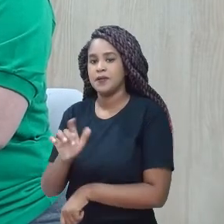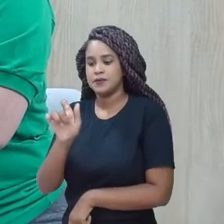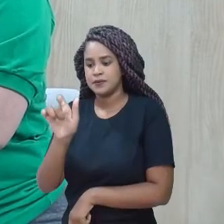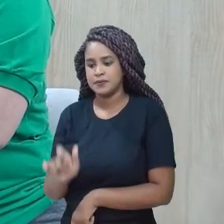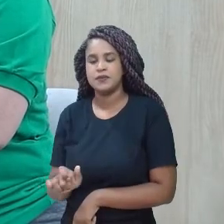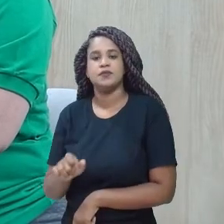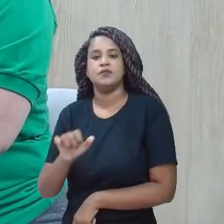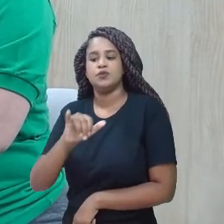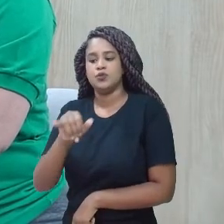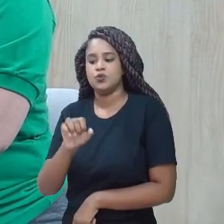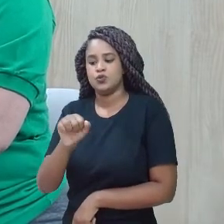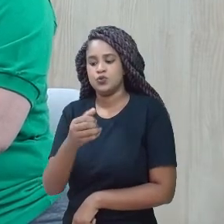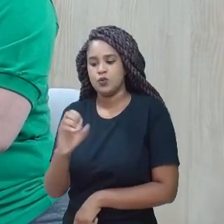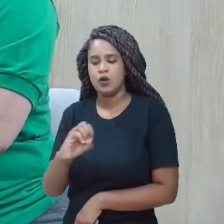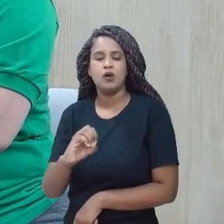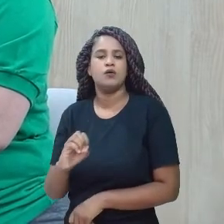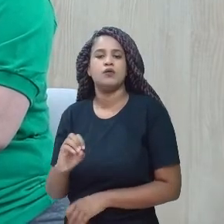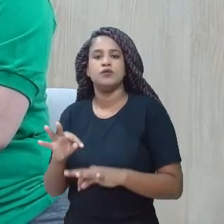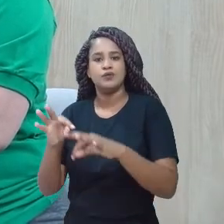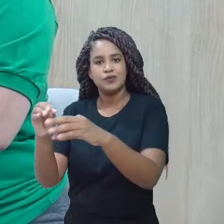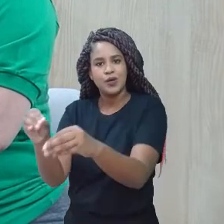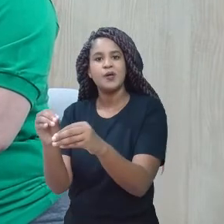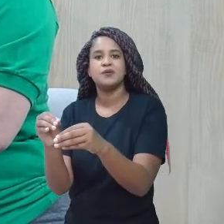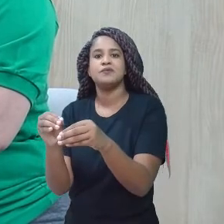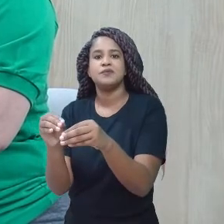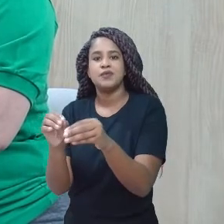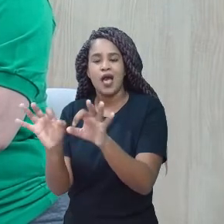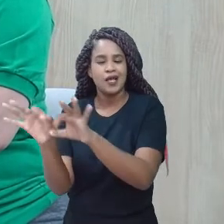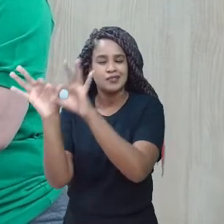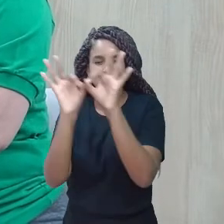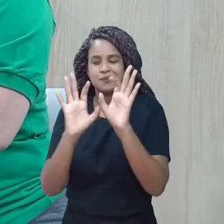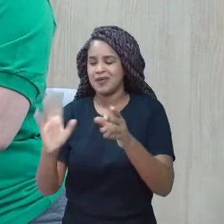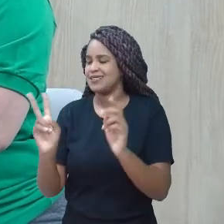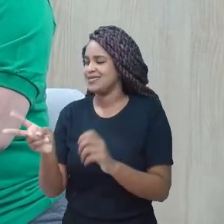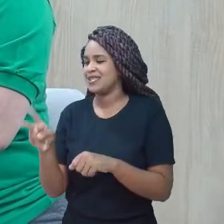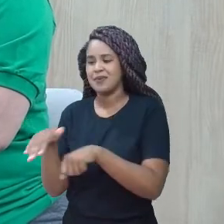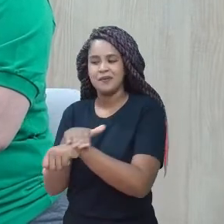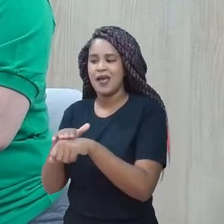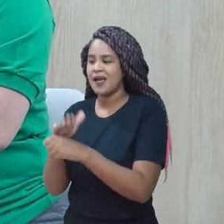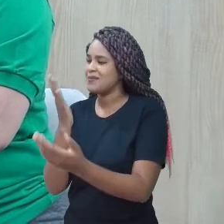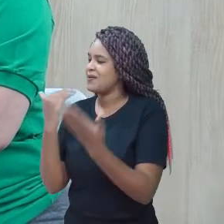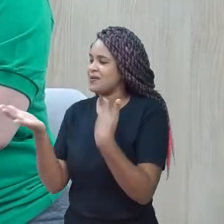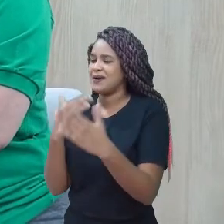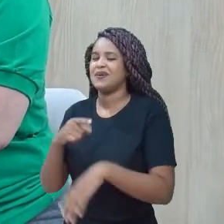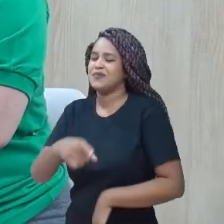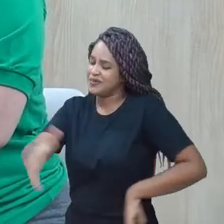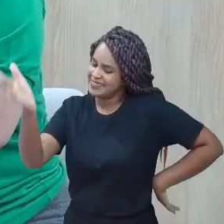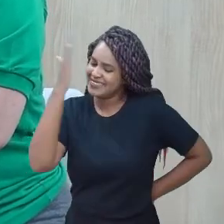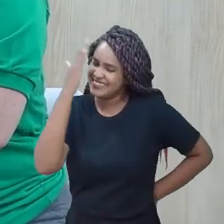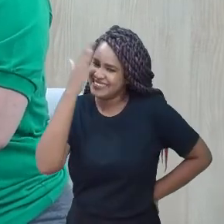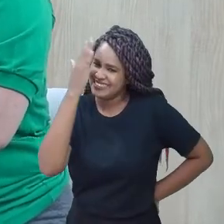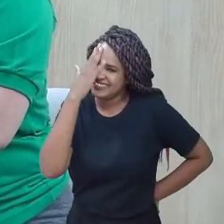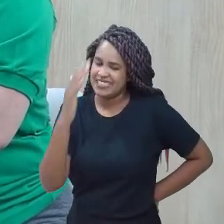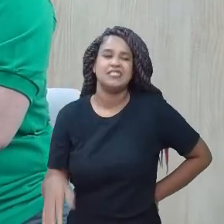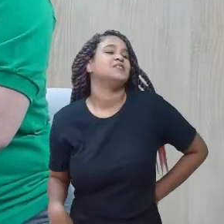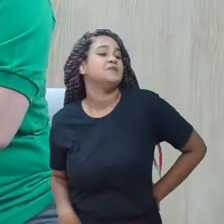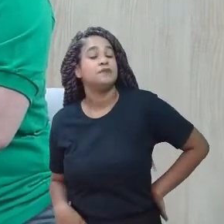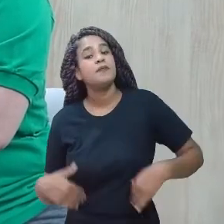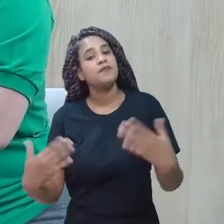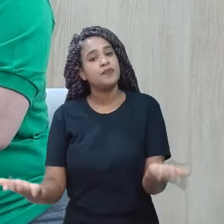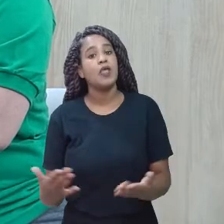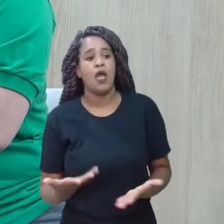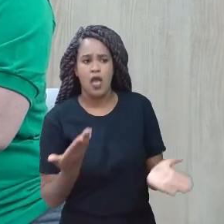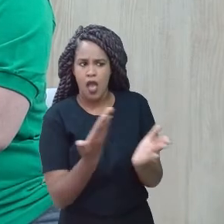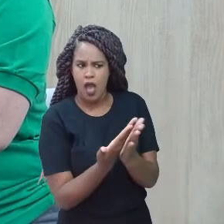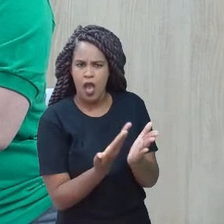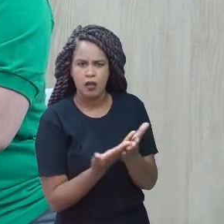E assim, eles estão curtindo a aula, mas conversam, né? Tu sabe. Adoro! Mas a aula foi ótima,